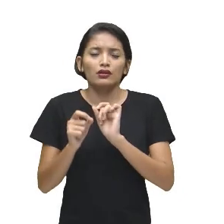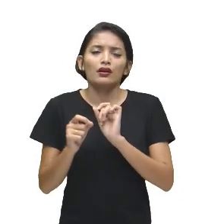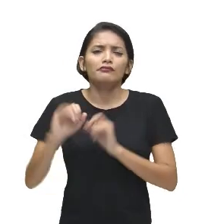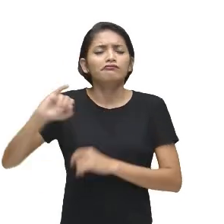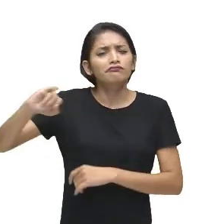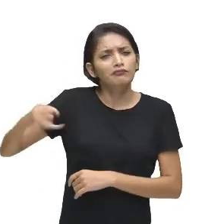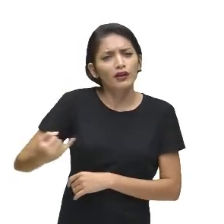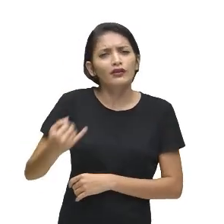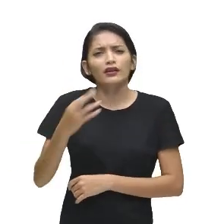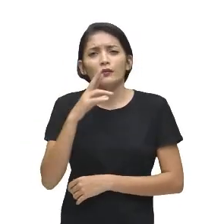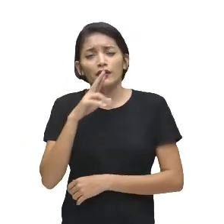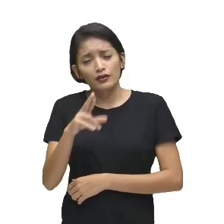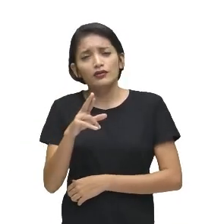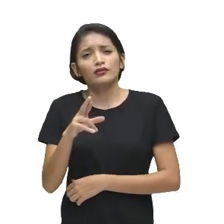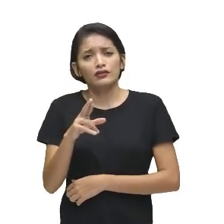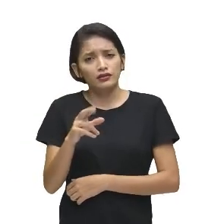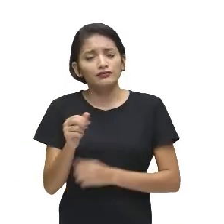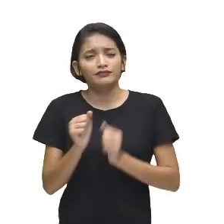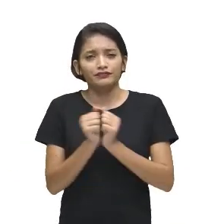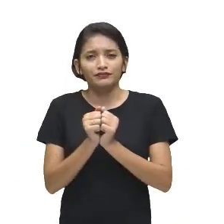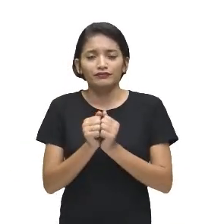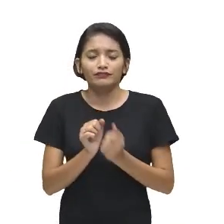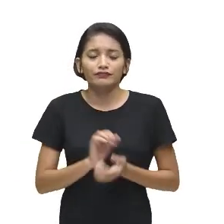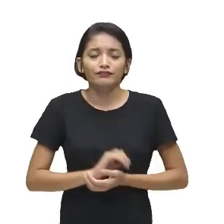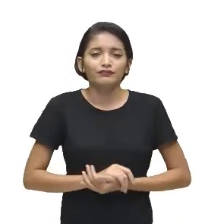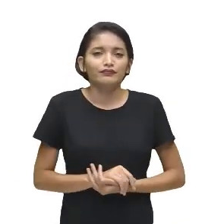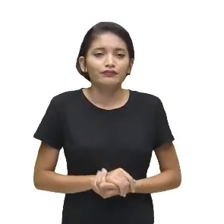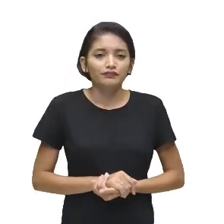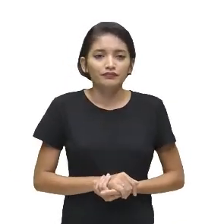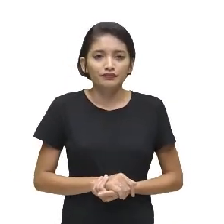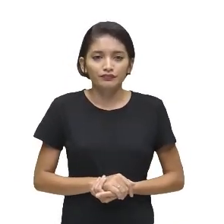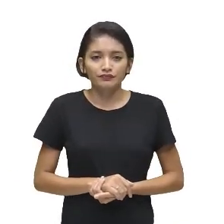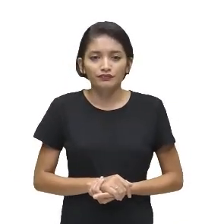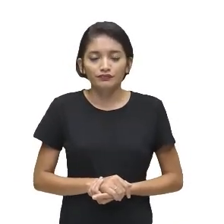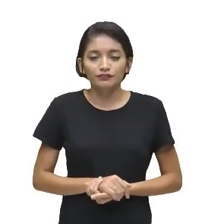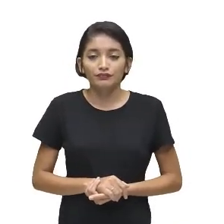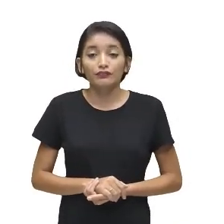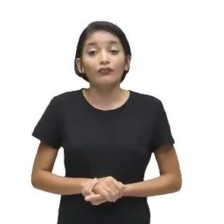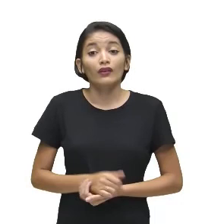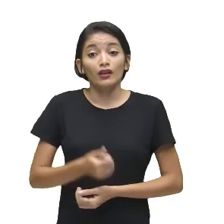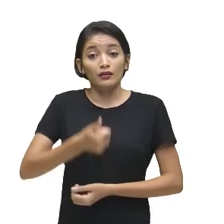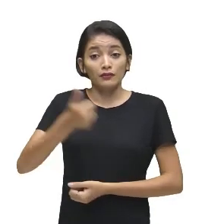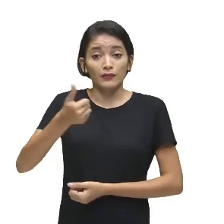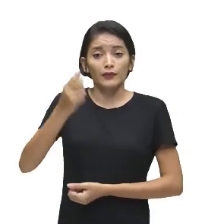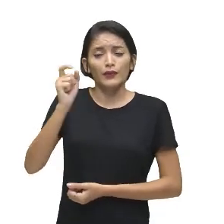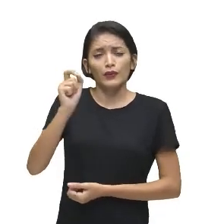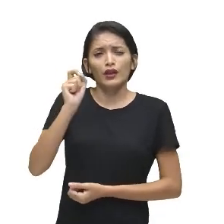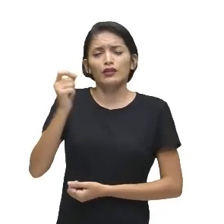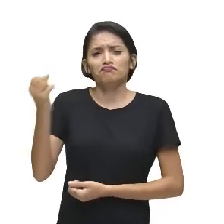para respondermos juntos, né? Bem, primeira coisa que é importante,